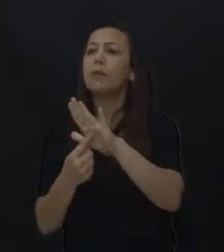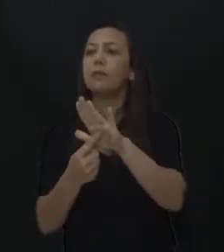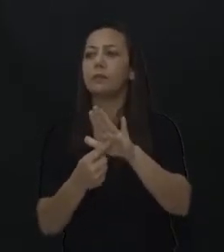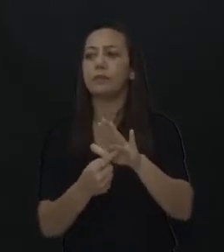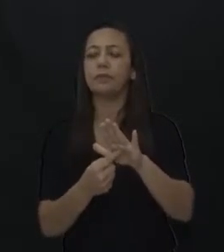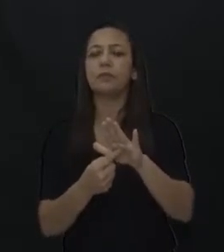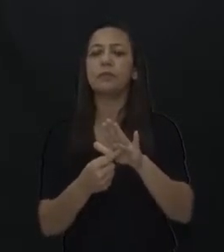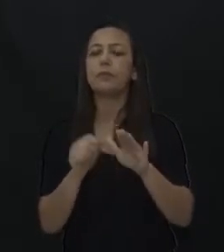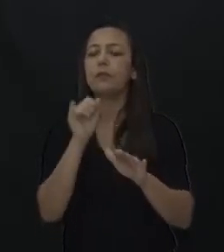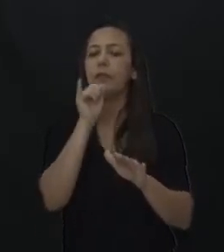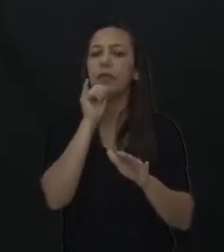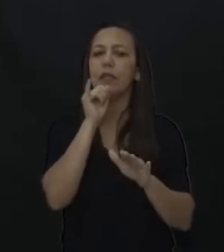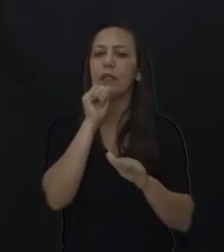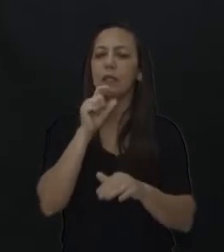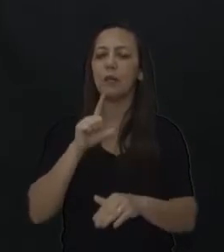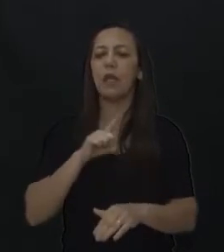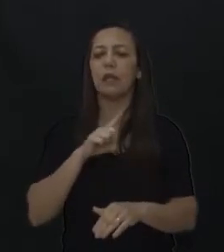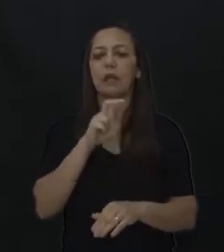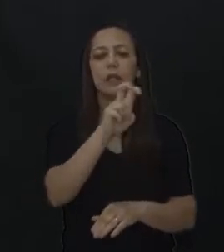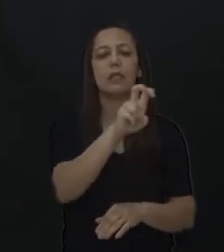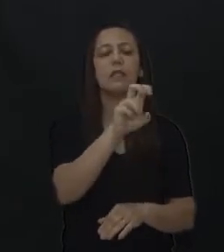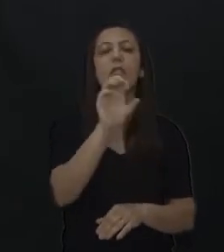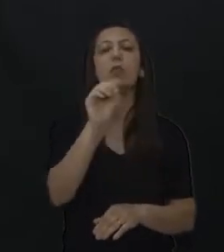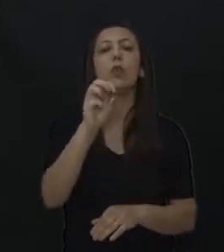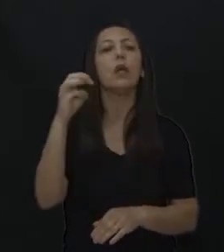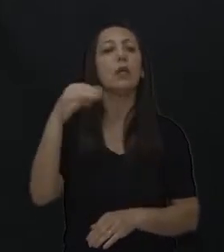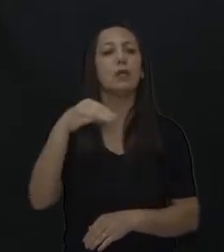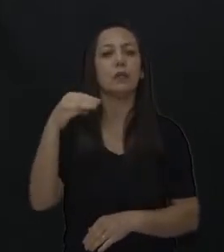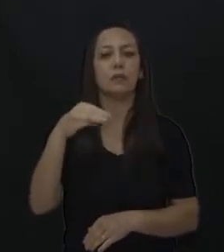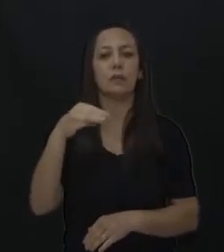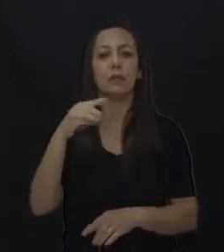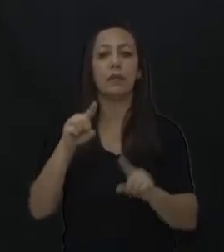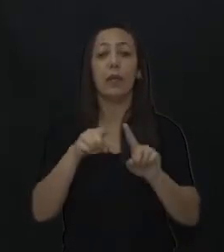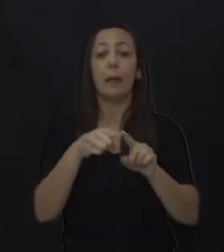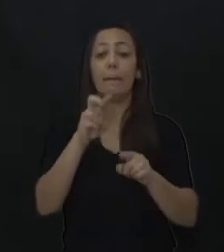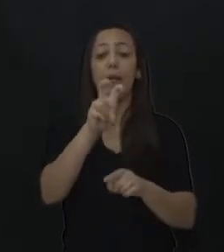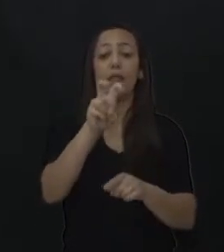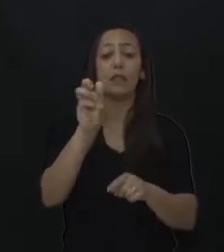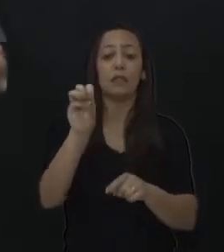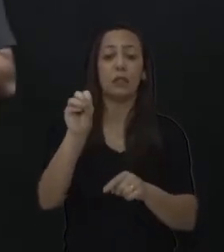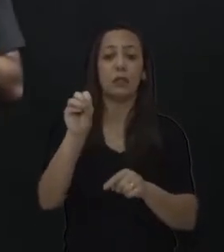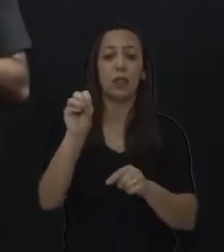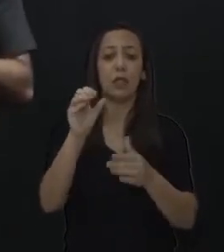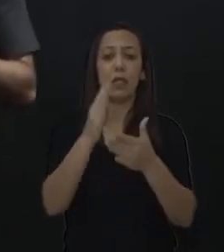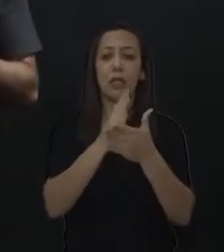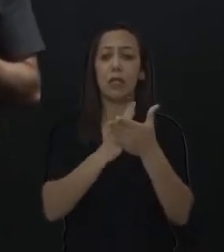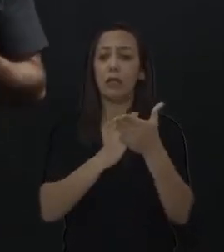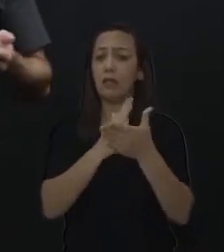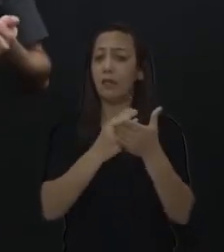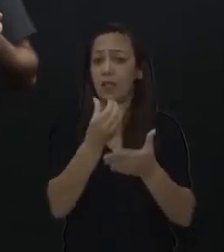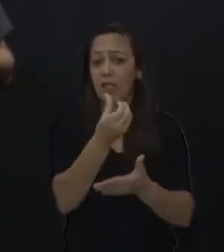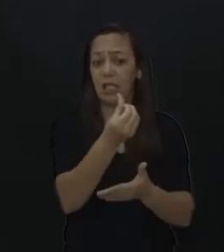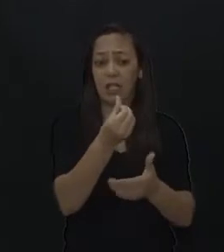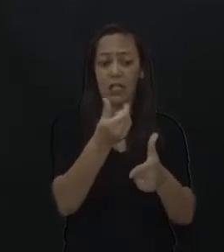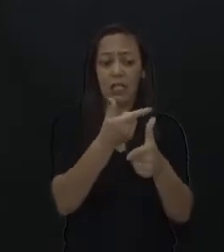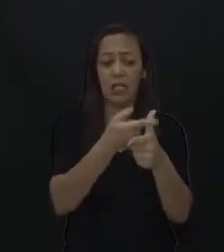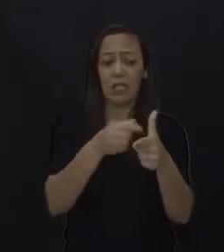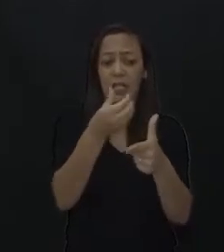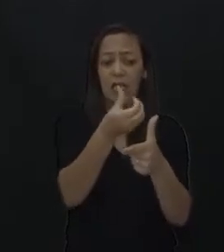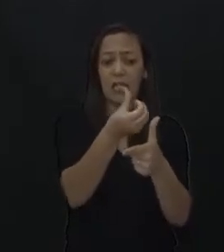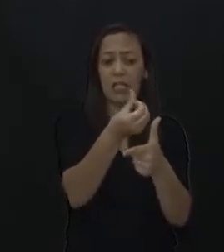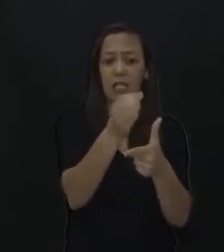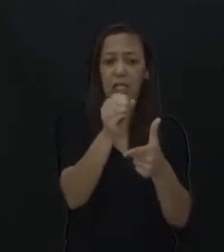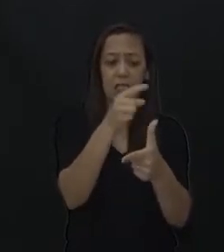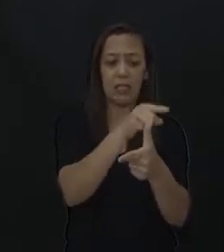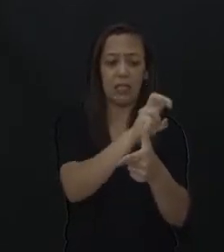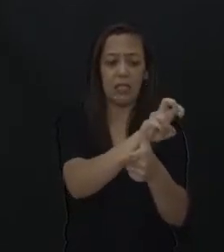rapidamente. Suponhamos que eu tenha 50 minutos. Só que 50 ele não divide por 60. Automaticamente,